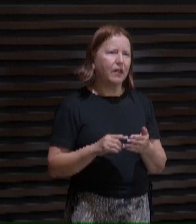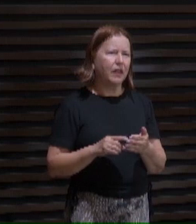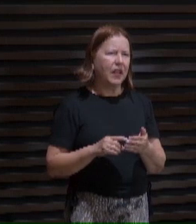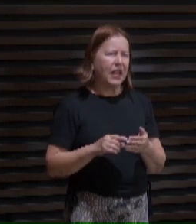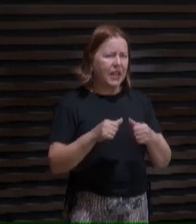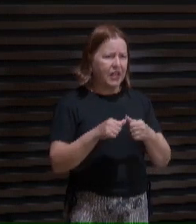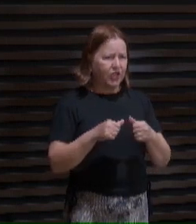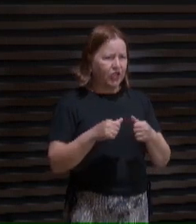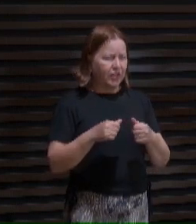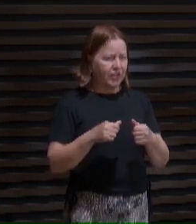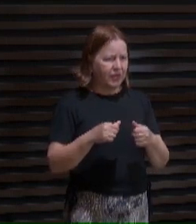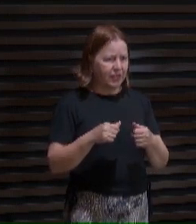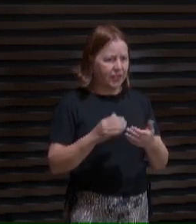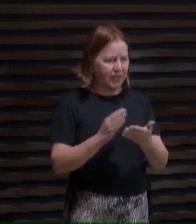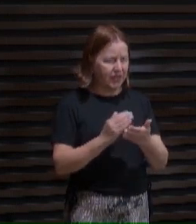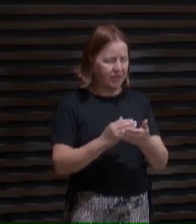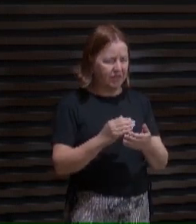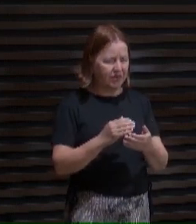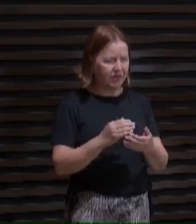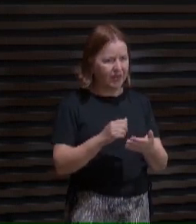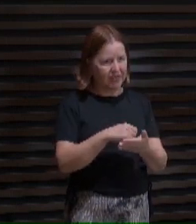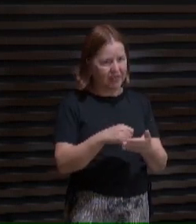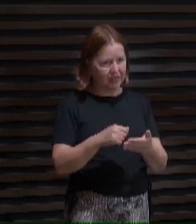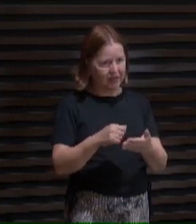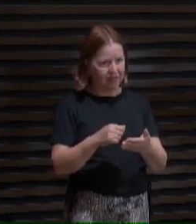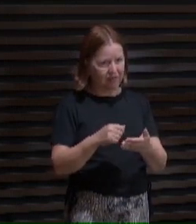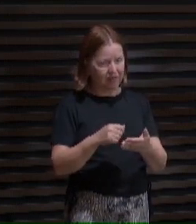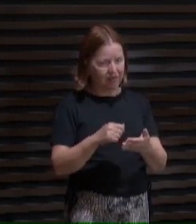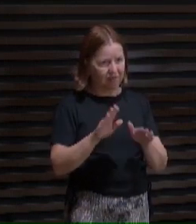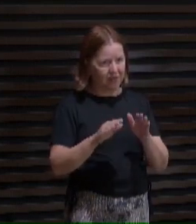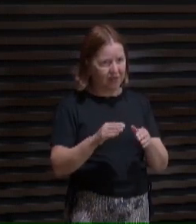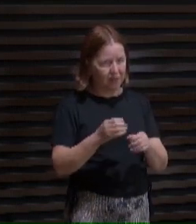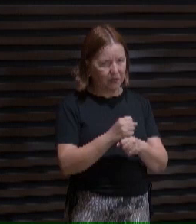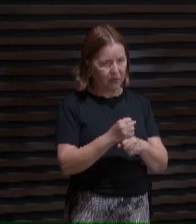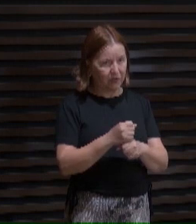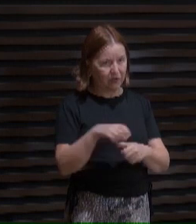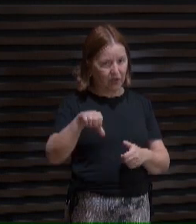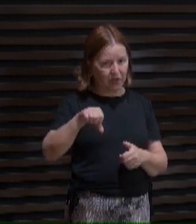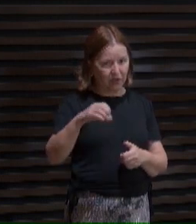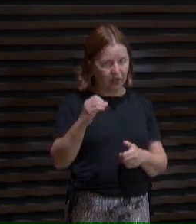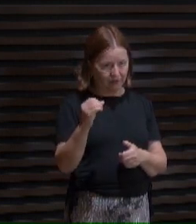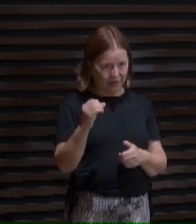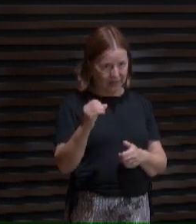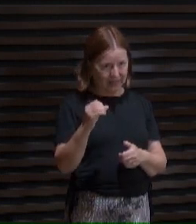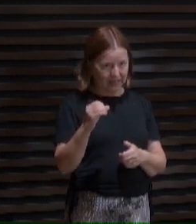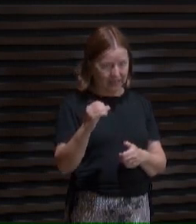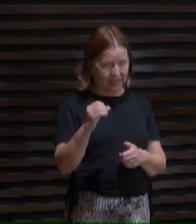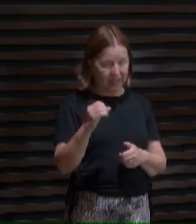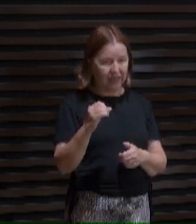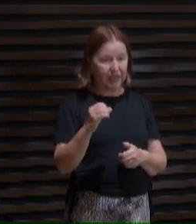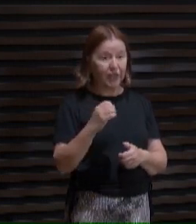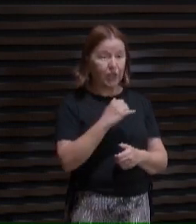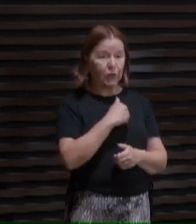90, e todos os outros apóstolos já tinham morrido. Então ele só disse isso depois que todos morreram, para não